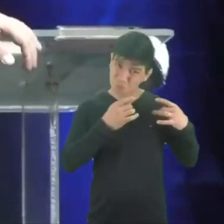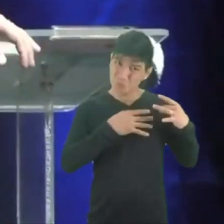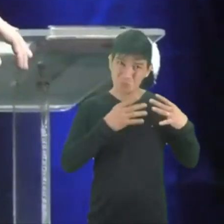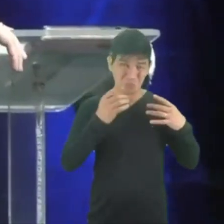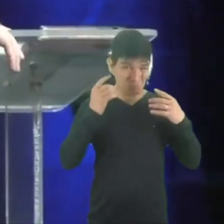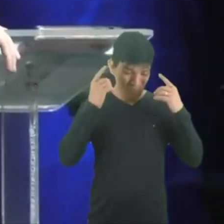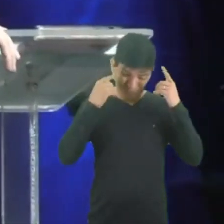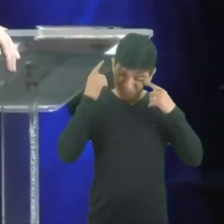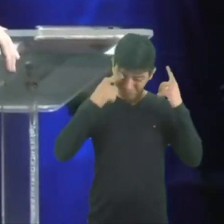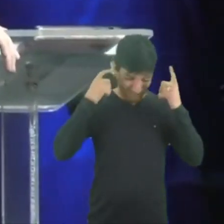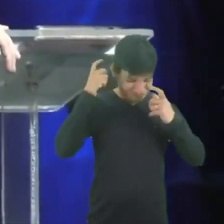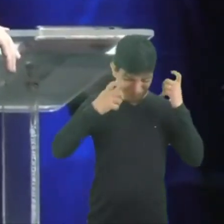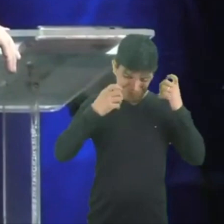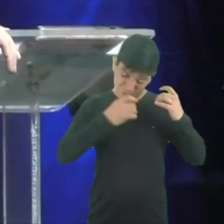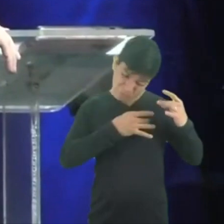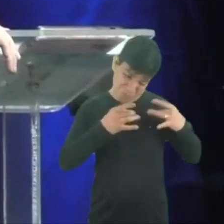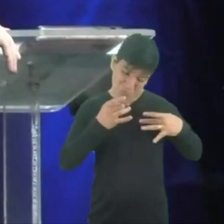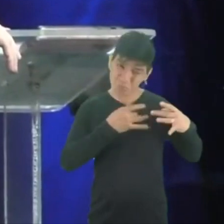desesperado,